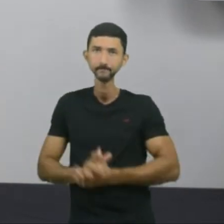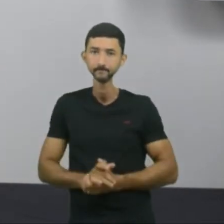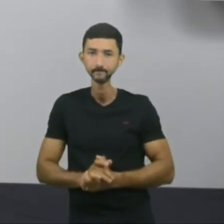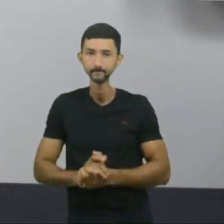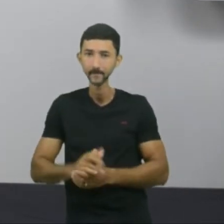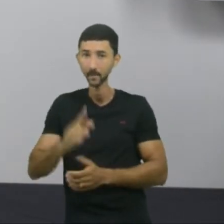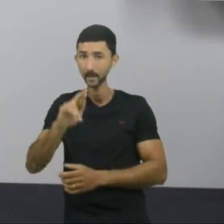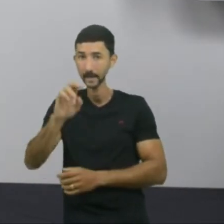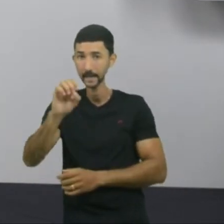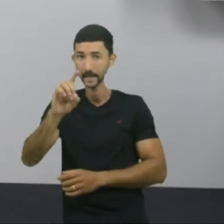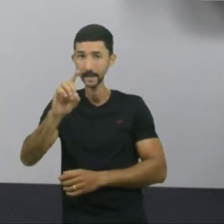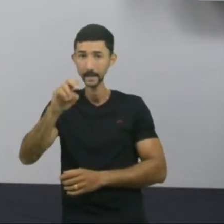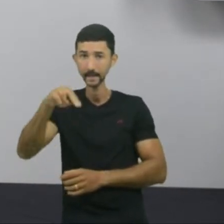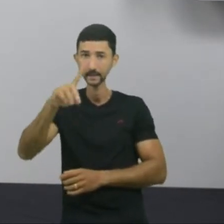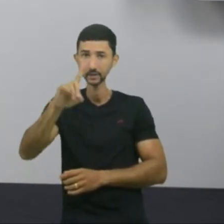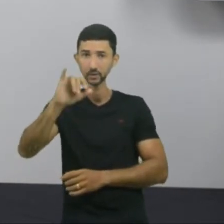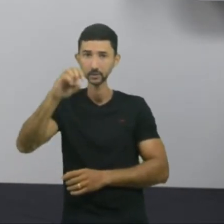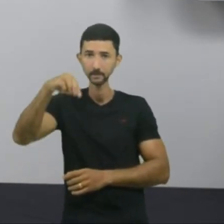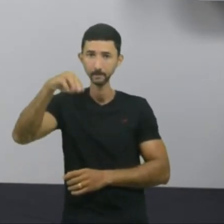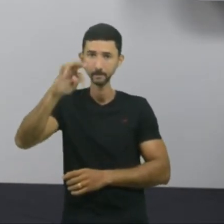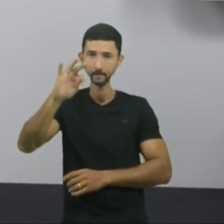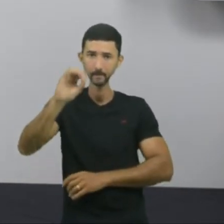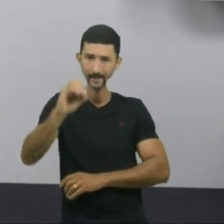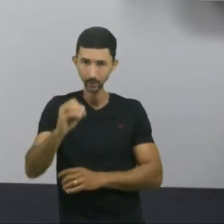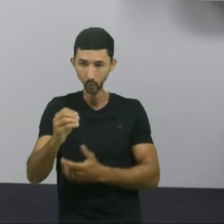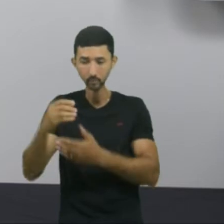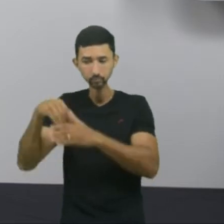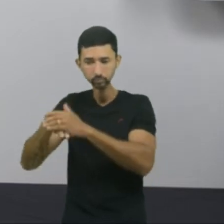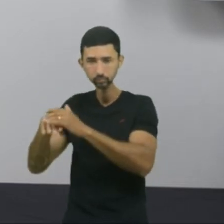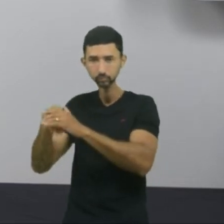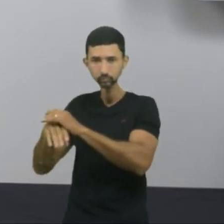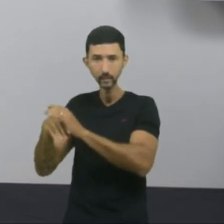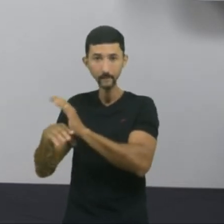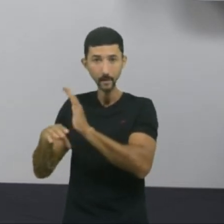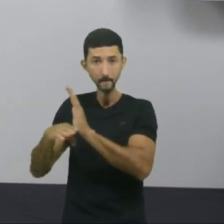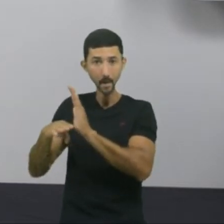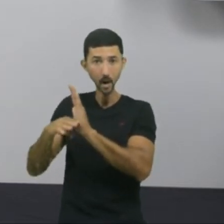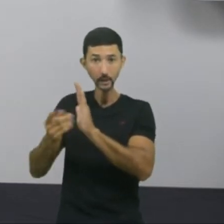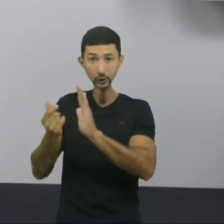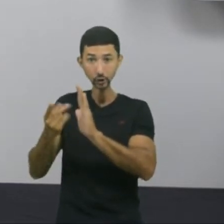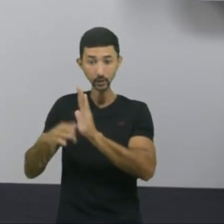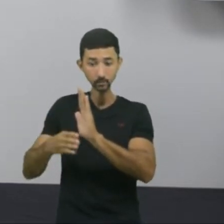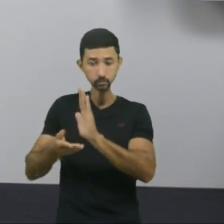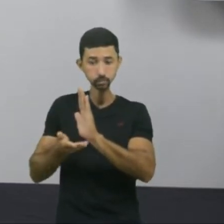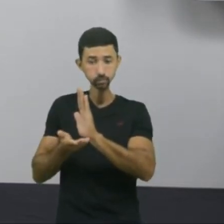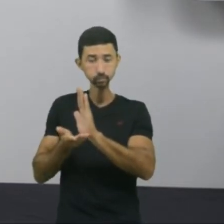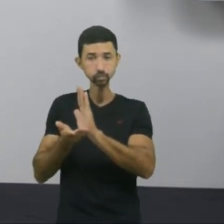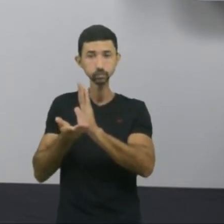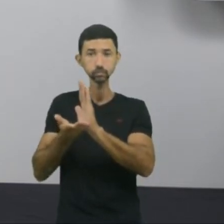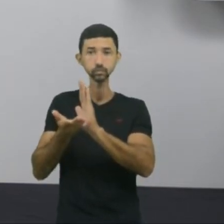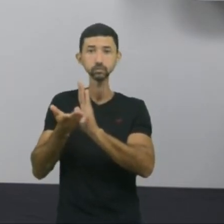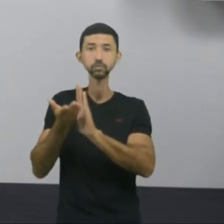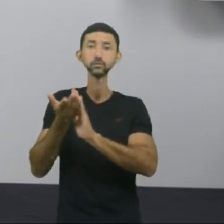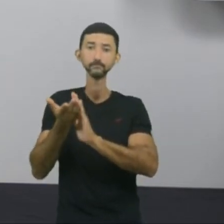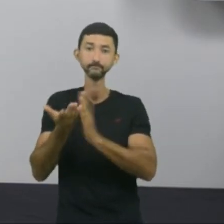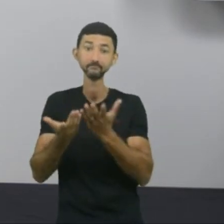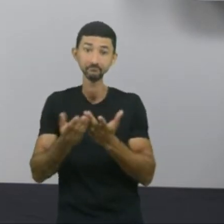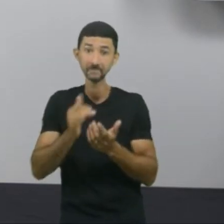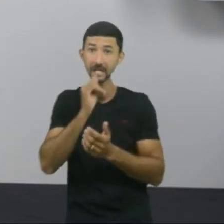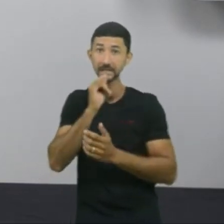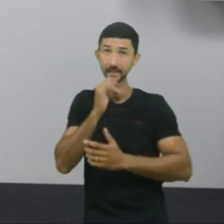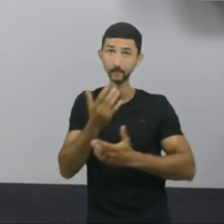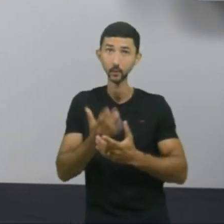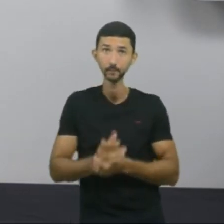de rendimento. E esse rendimento, ele é depositado na tua conta mensalmente. Então, um exemplo bem